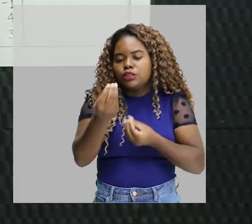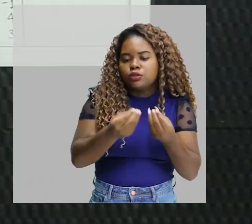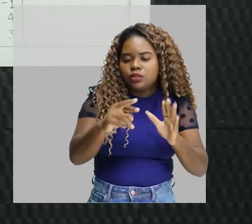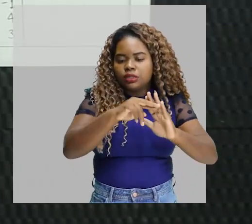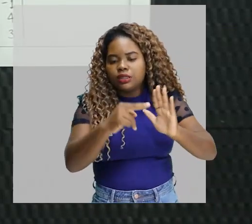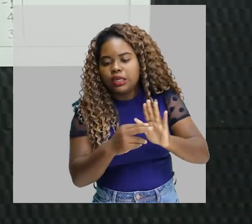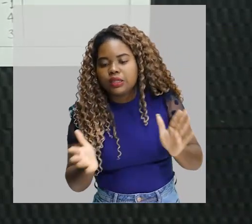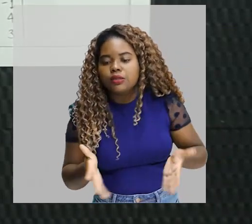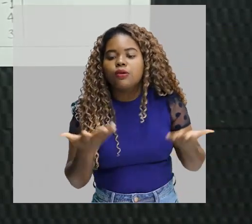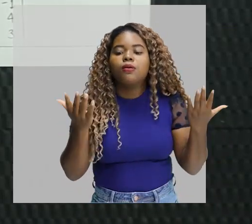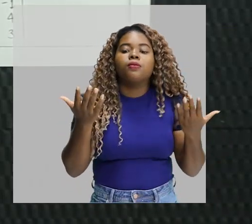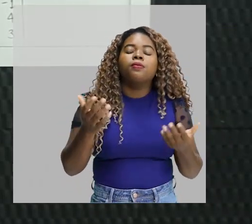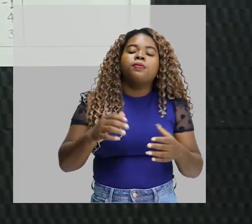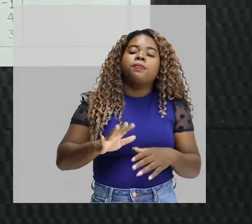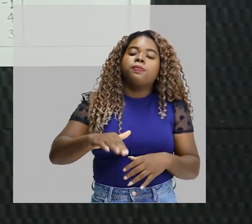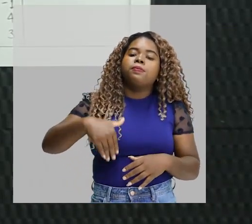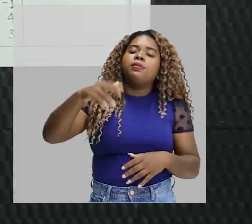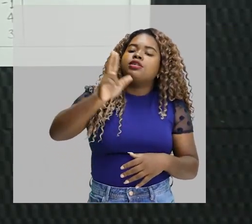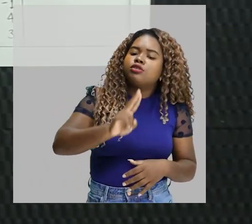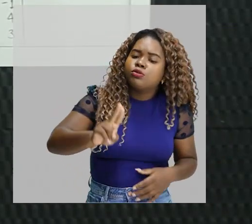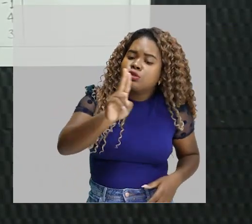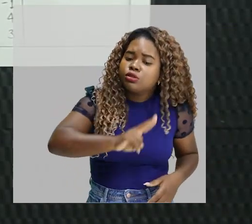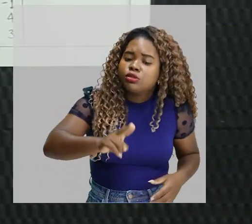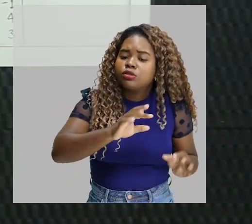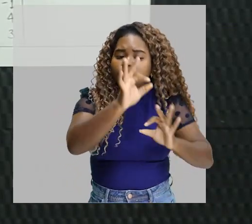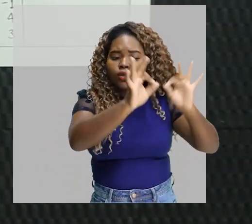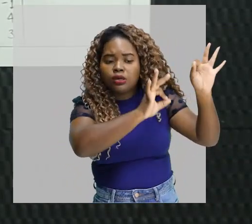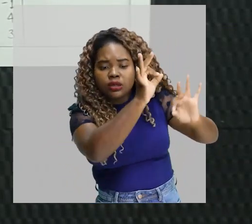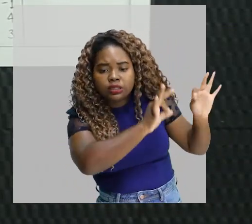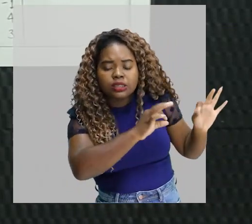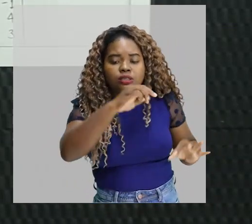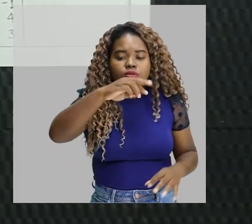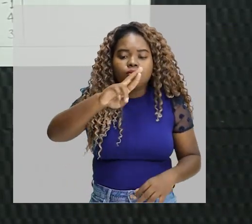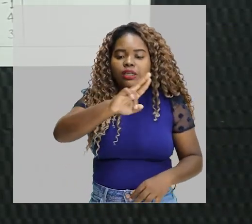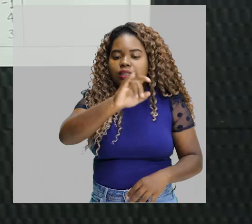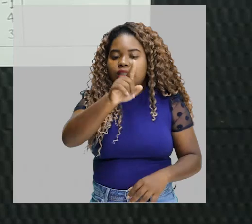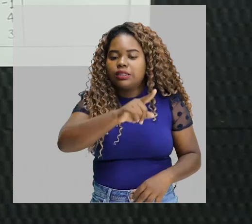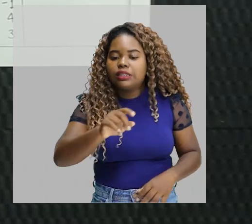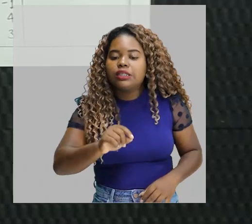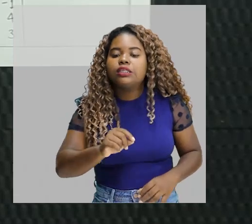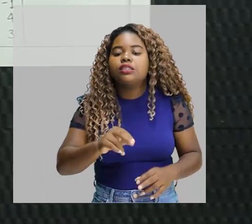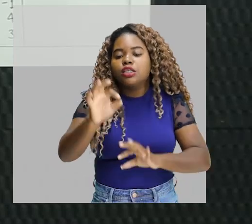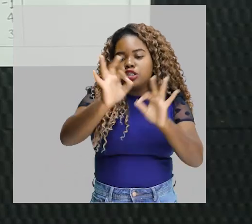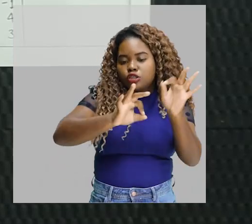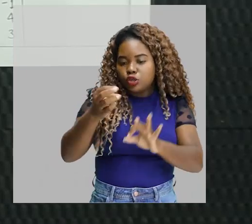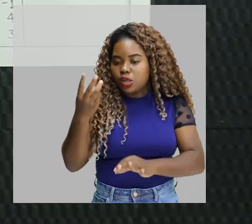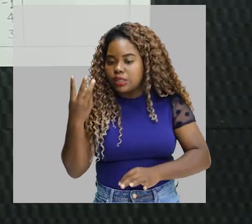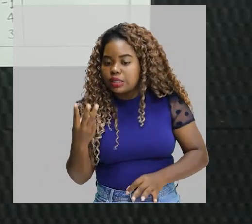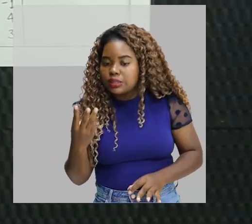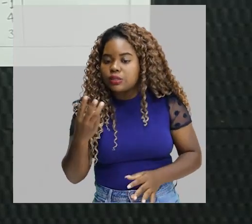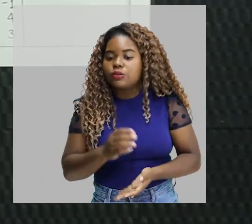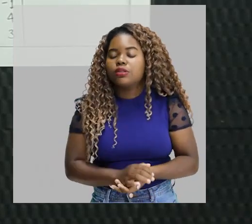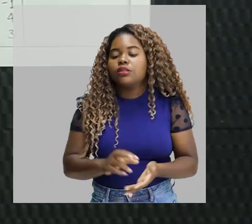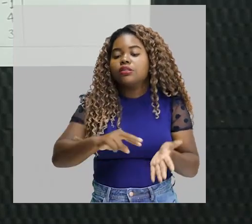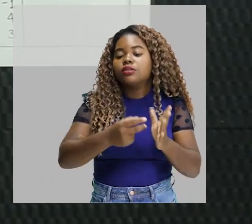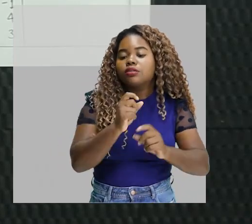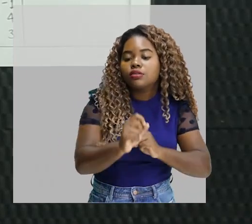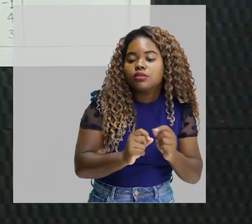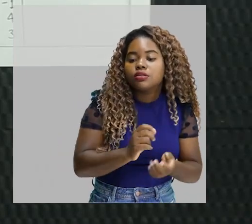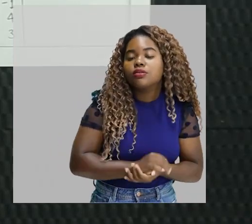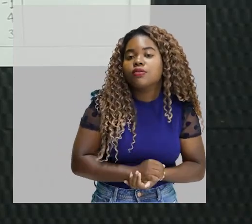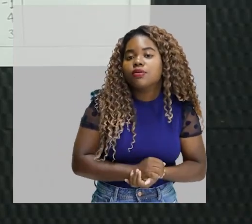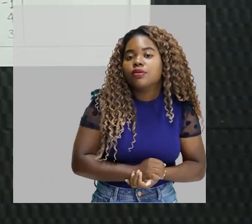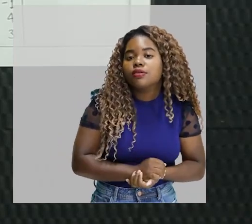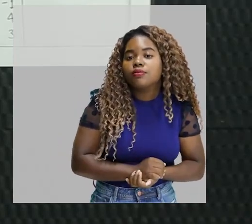utilizados de cálculo de determinante de matriz de ordem 3 quando eu falo de matriz de ordem três Isso quer dizer o que